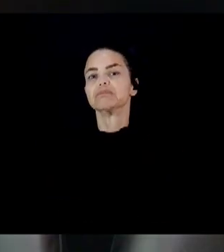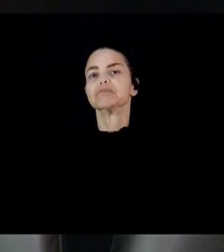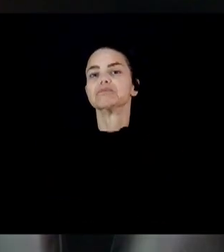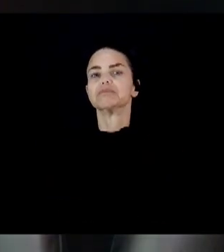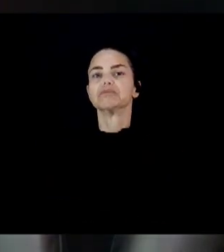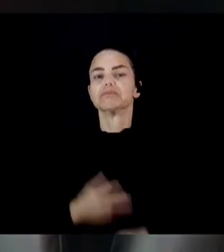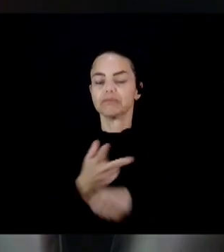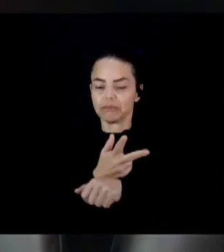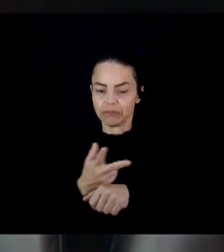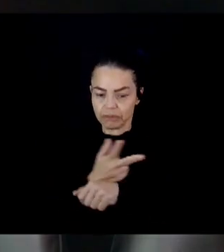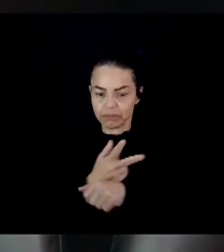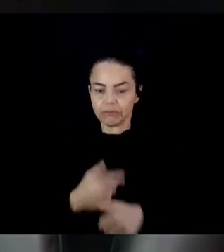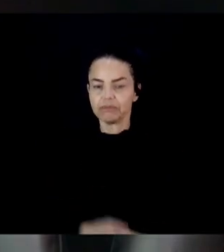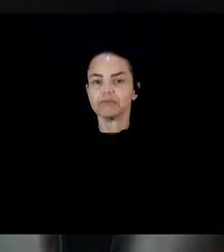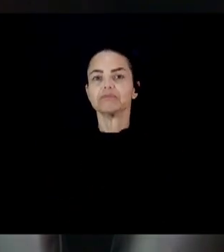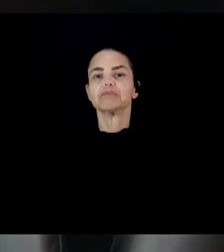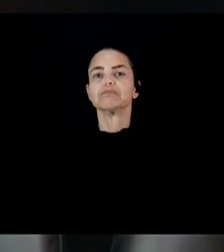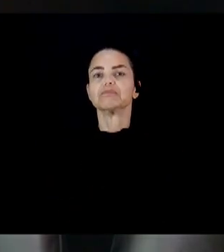de